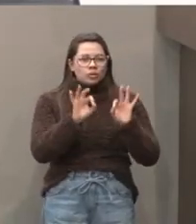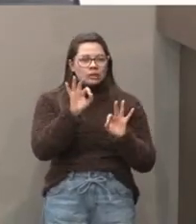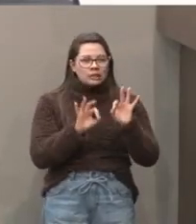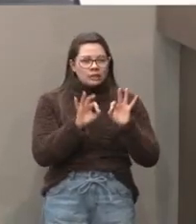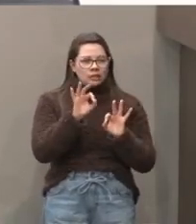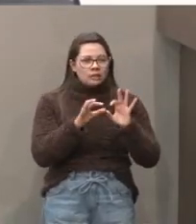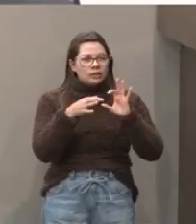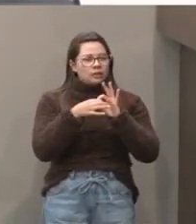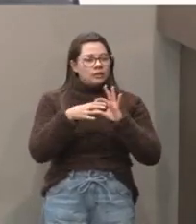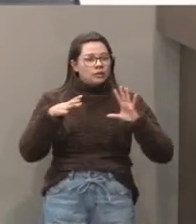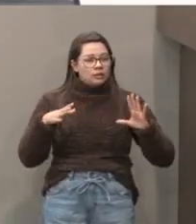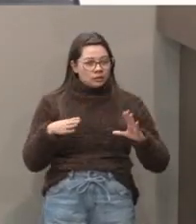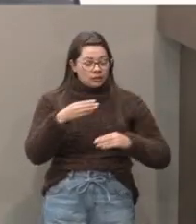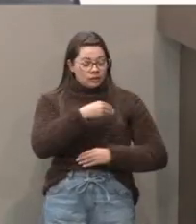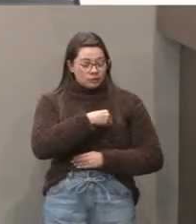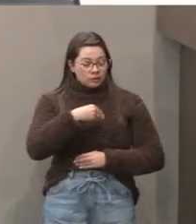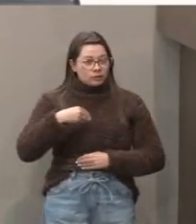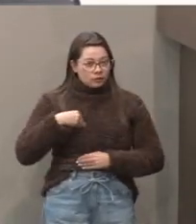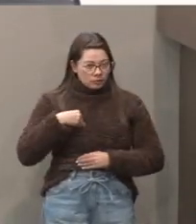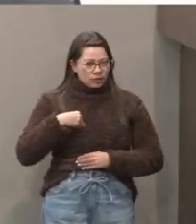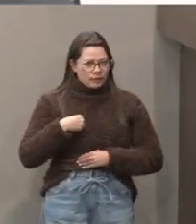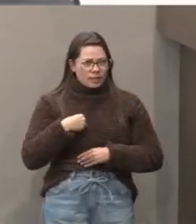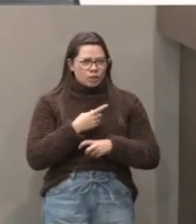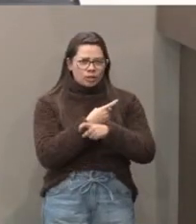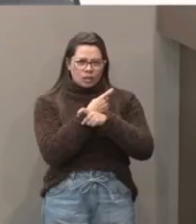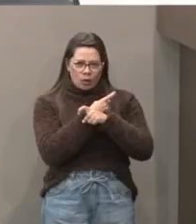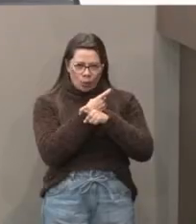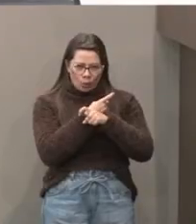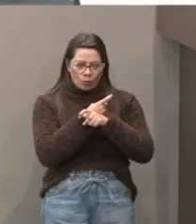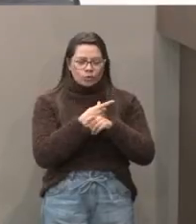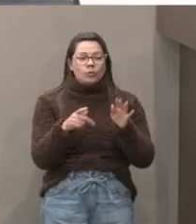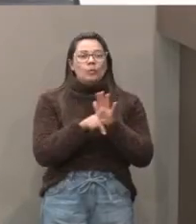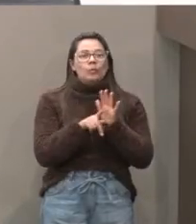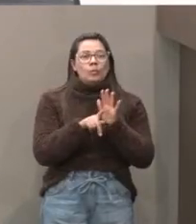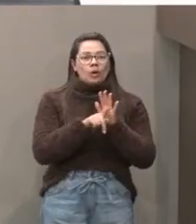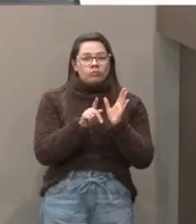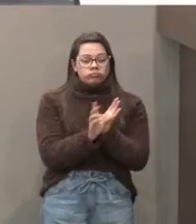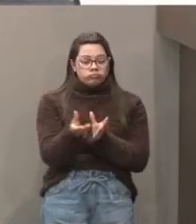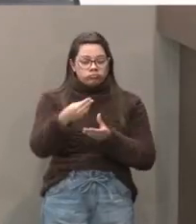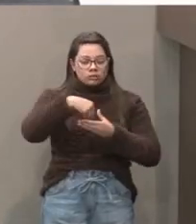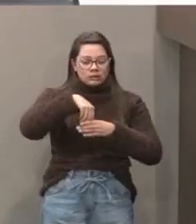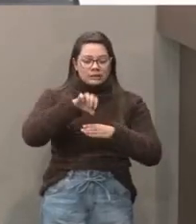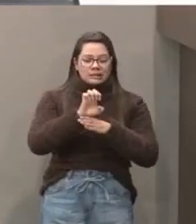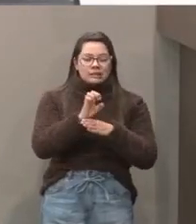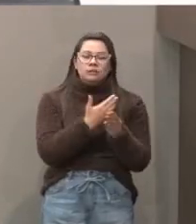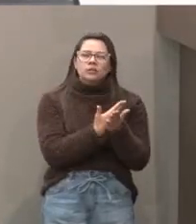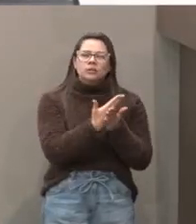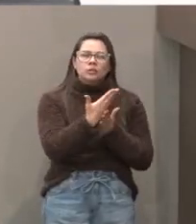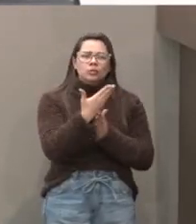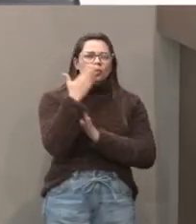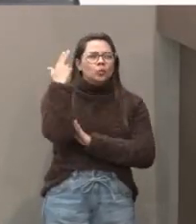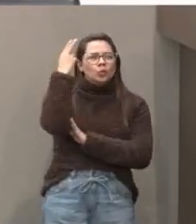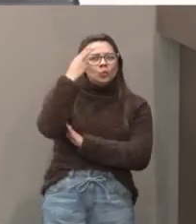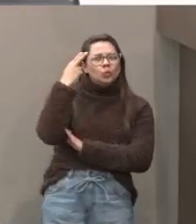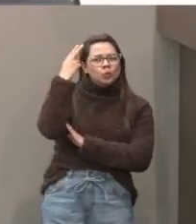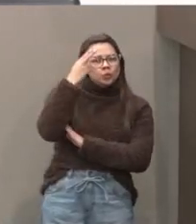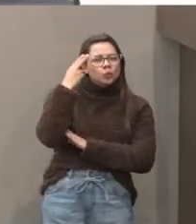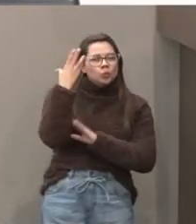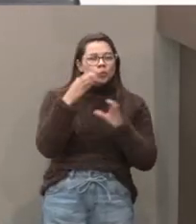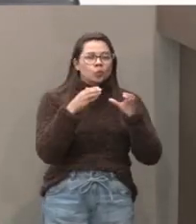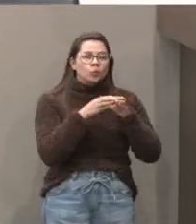oferecer medicina ortopédica de vanguarda no interior do estado. O que começou como sonho de um grupo